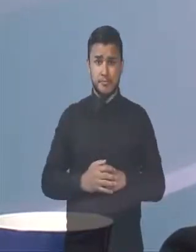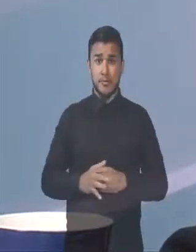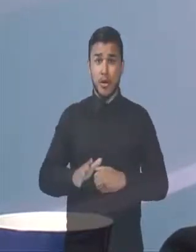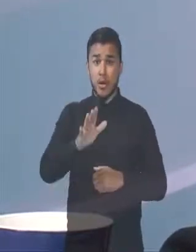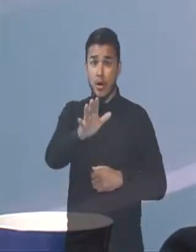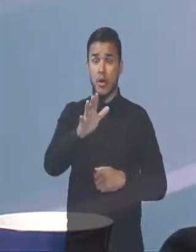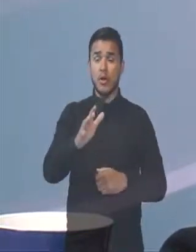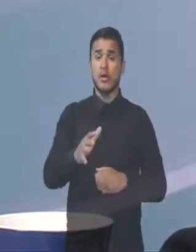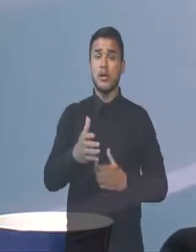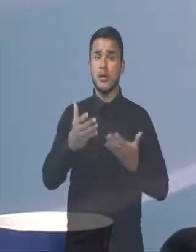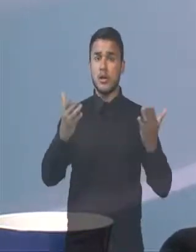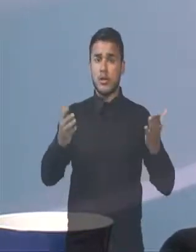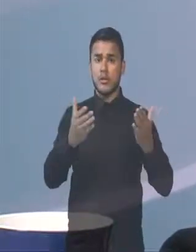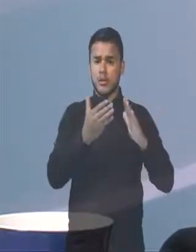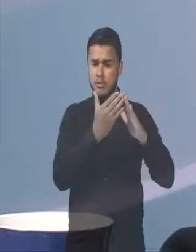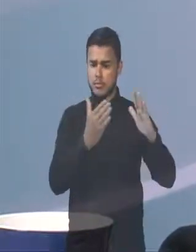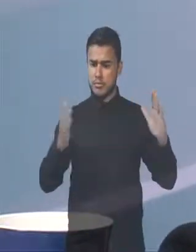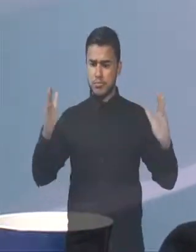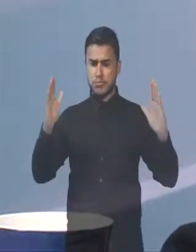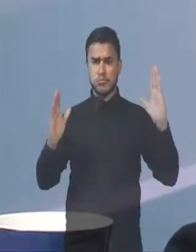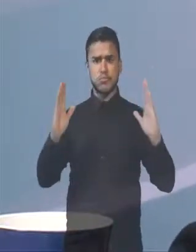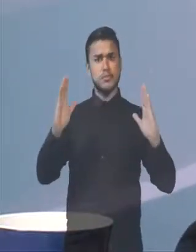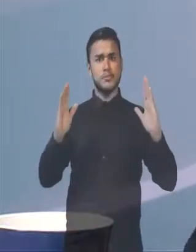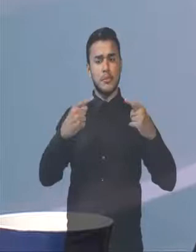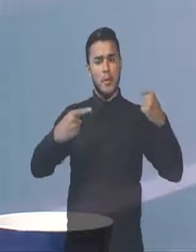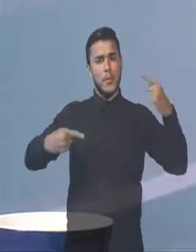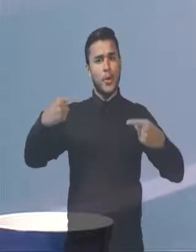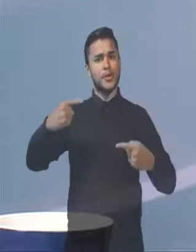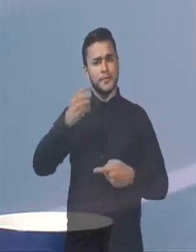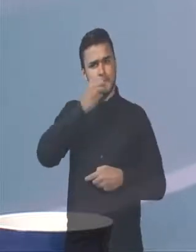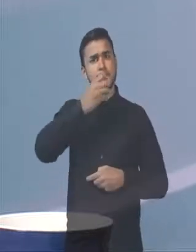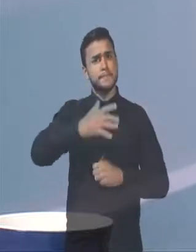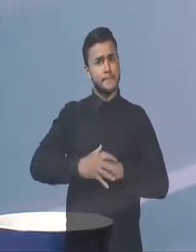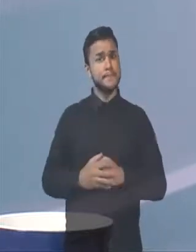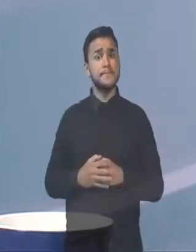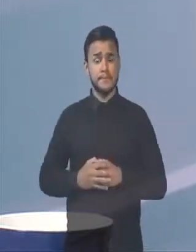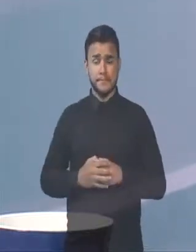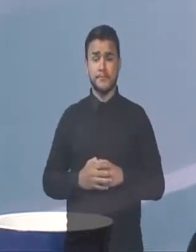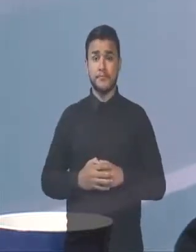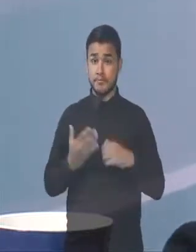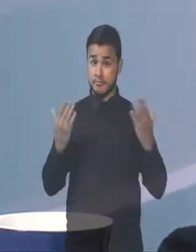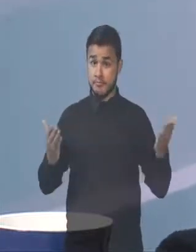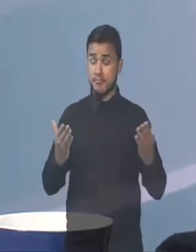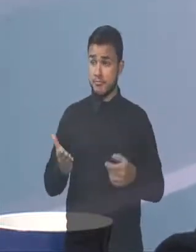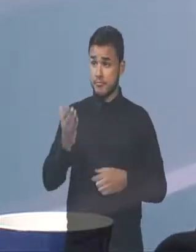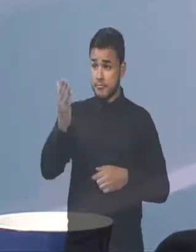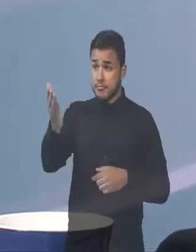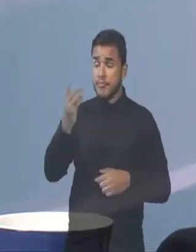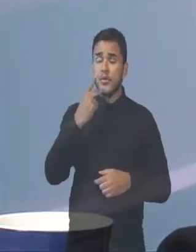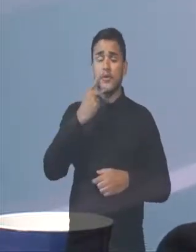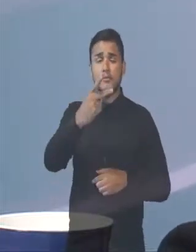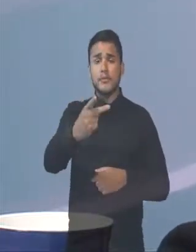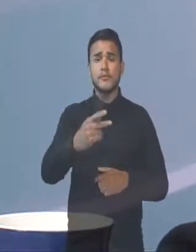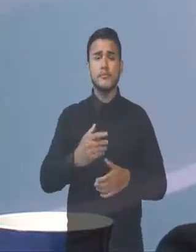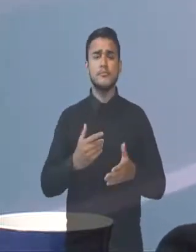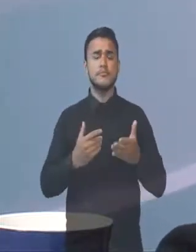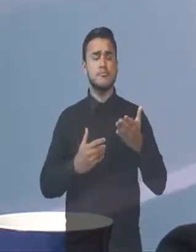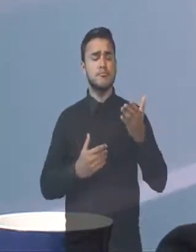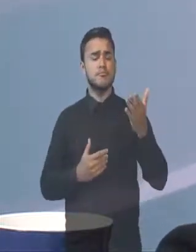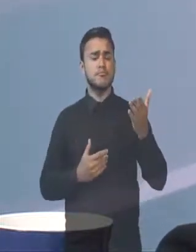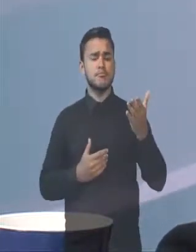não considero democracia. Nós estamos vivendo um momento, como você disse muito bem, de